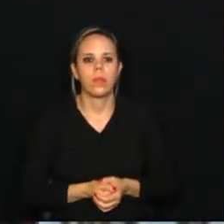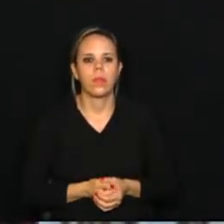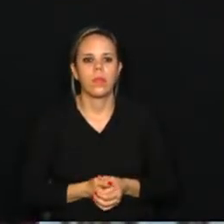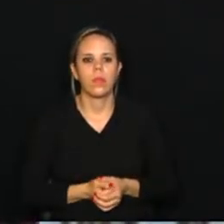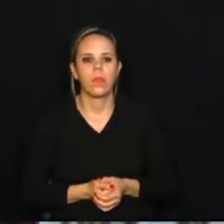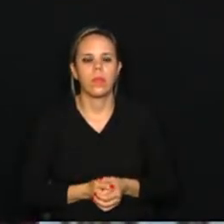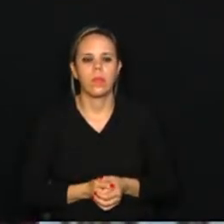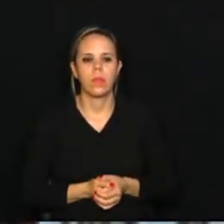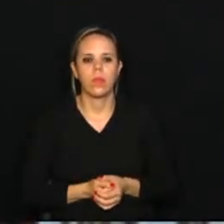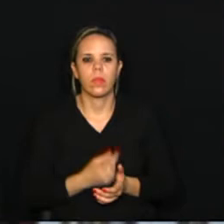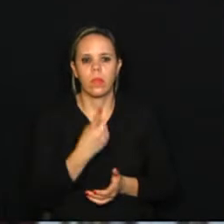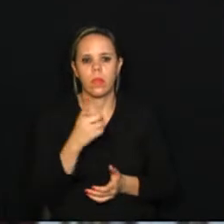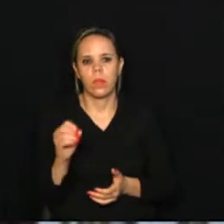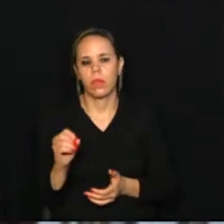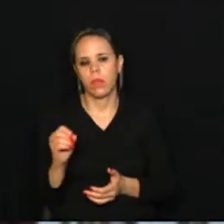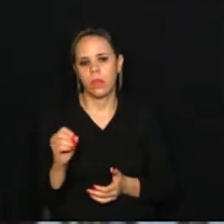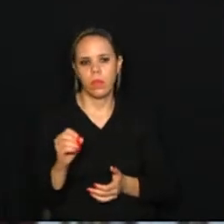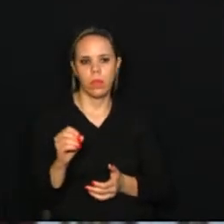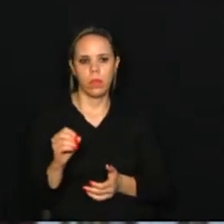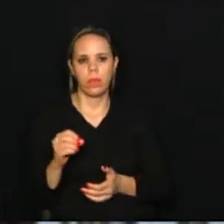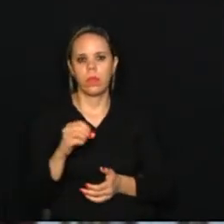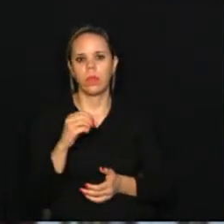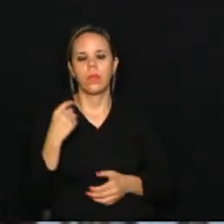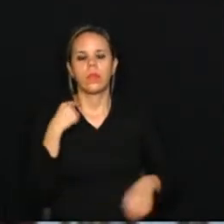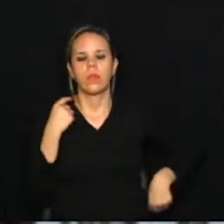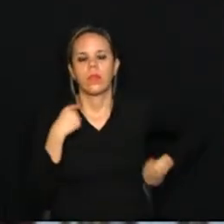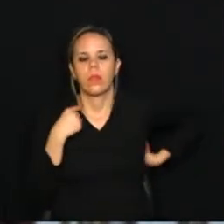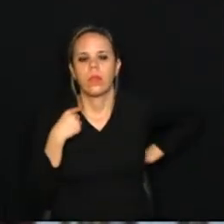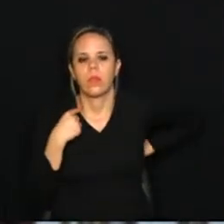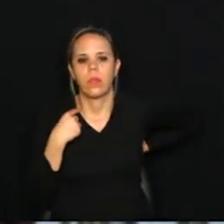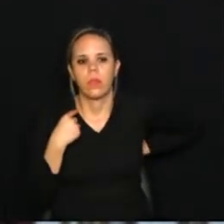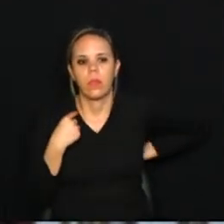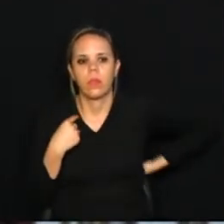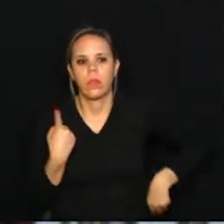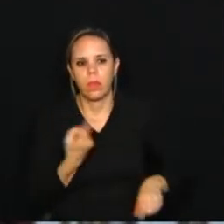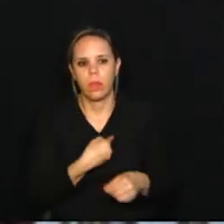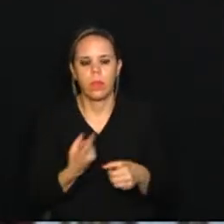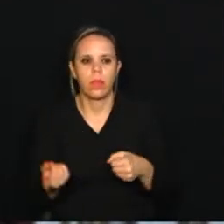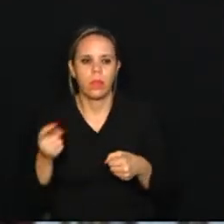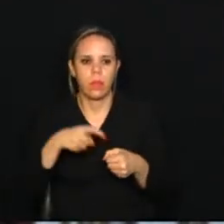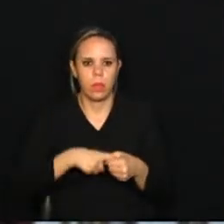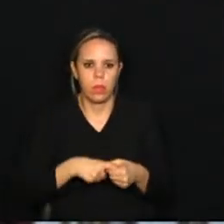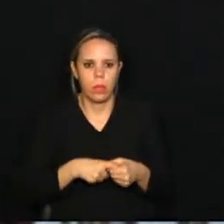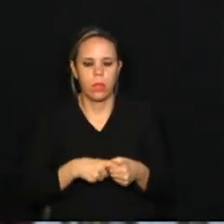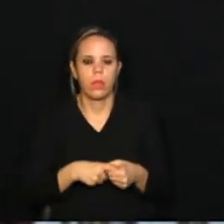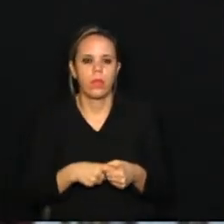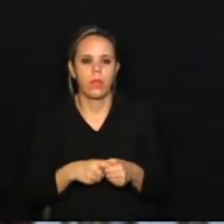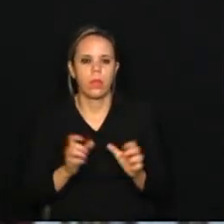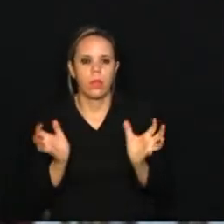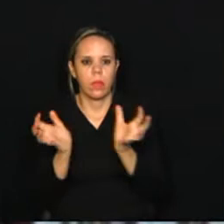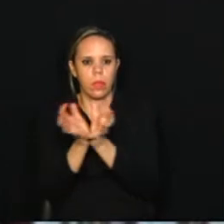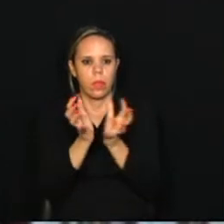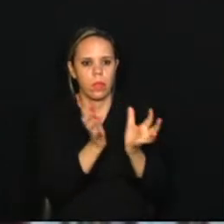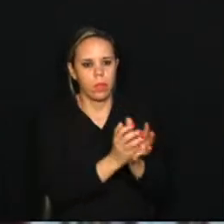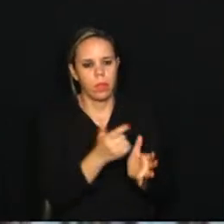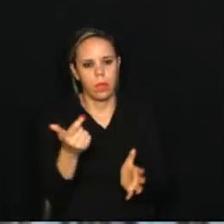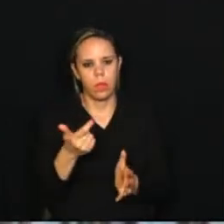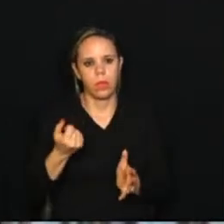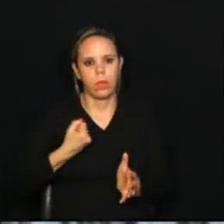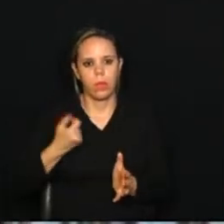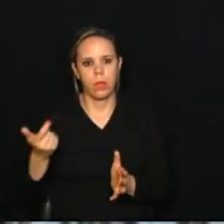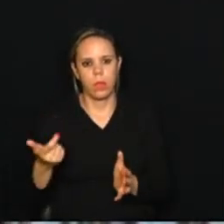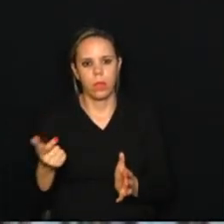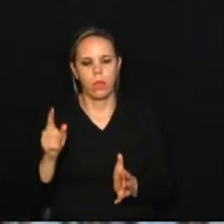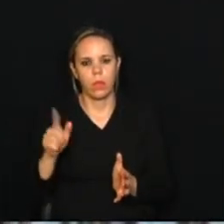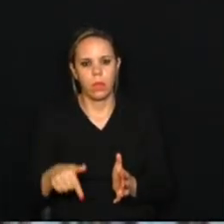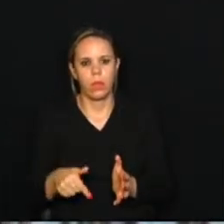Em 10 de maio, nós voltamos com o agrupamento 2. O agrupamento